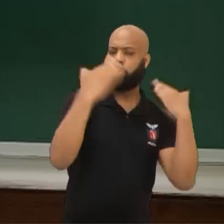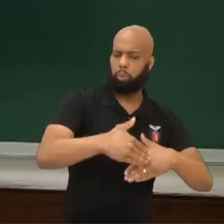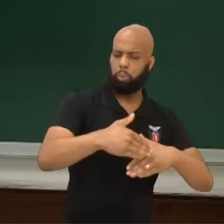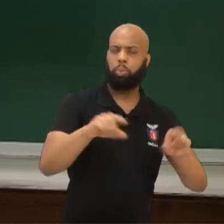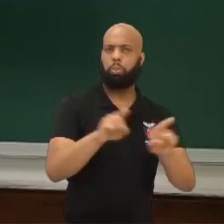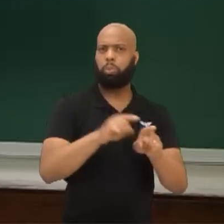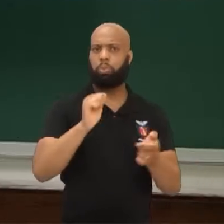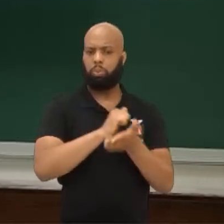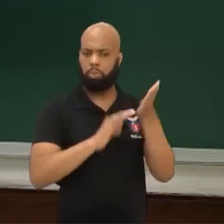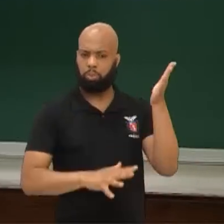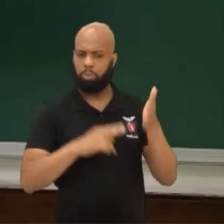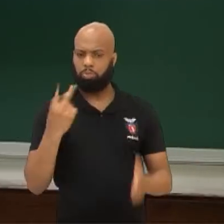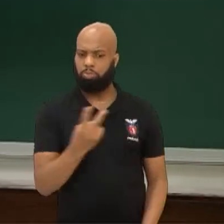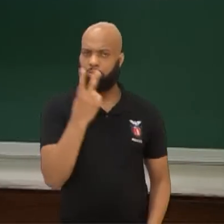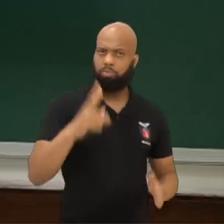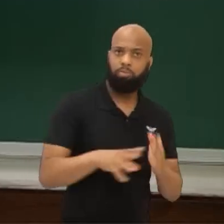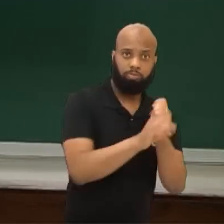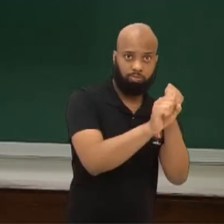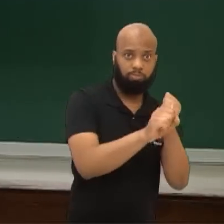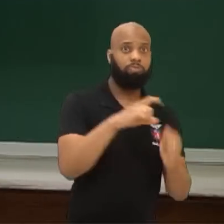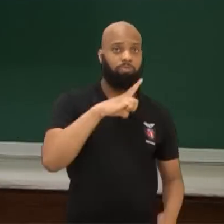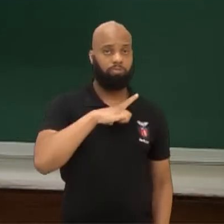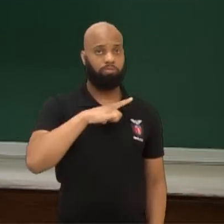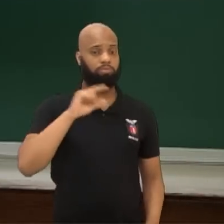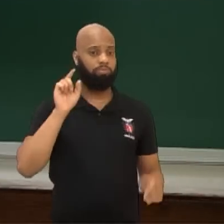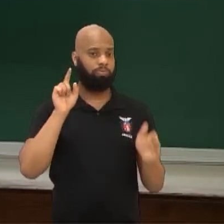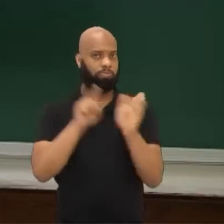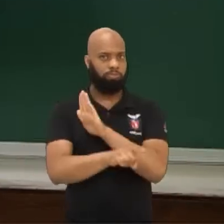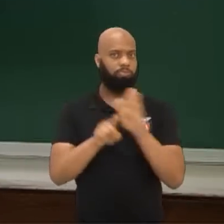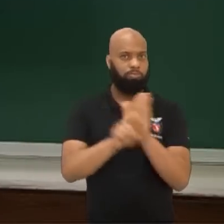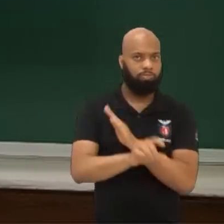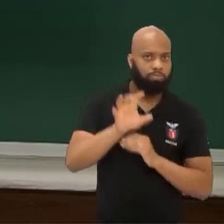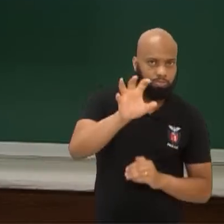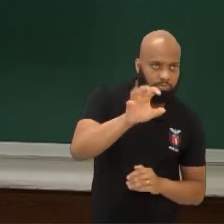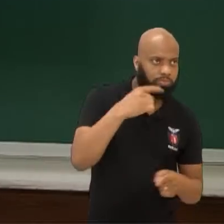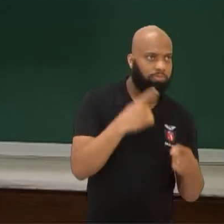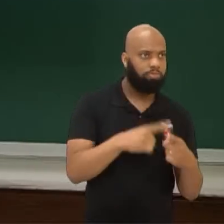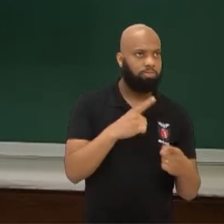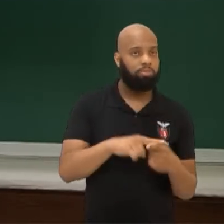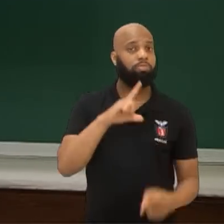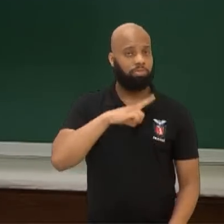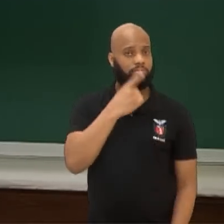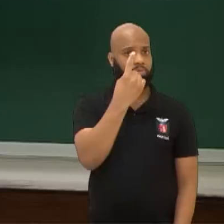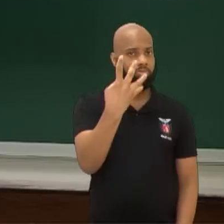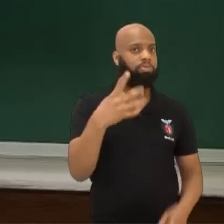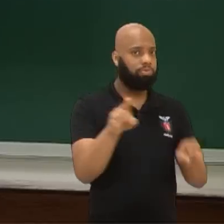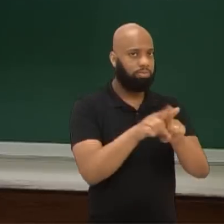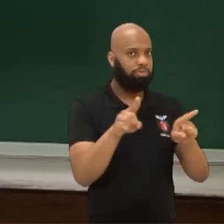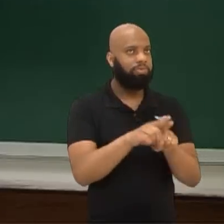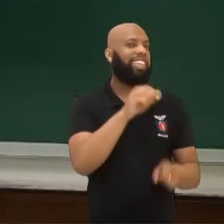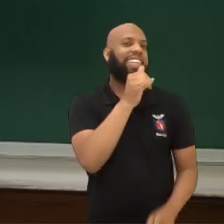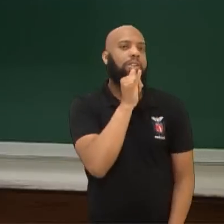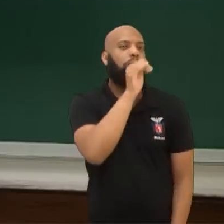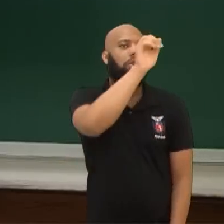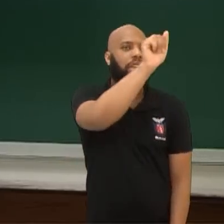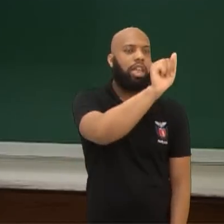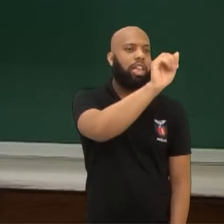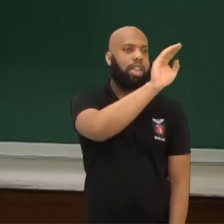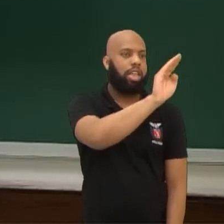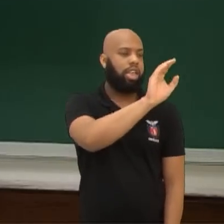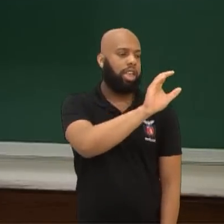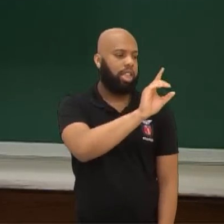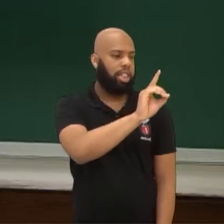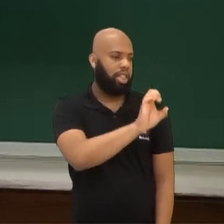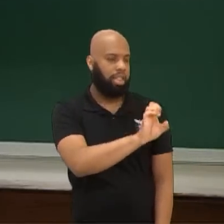prova, uma atividade que vale nota, e com certeza essa alternativa vai estar lá. Então você tem que prestar muito